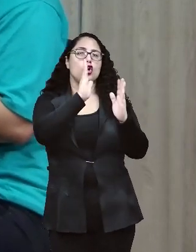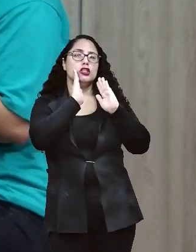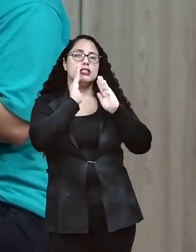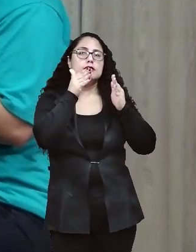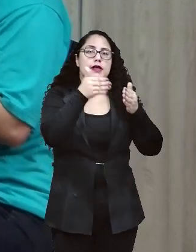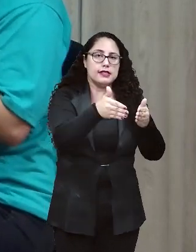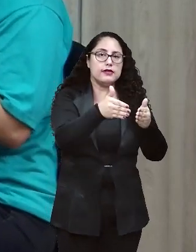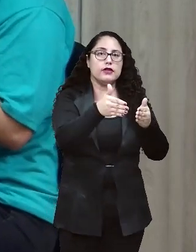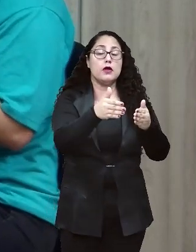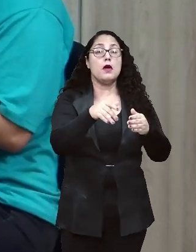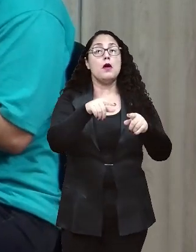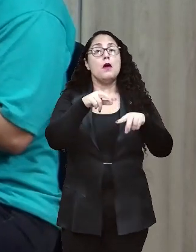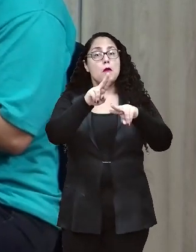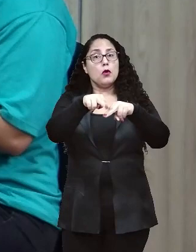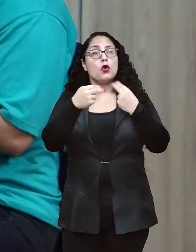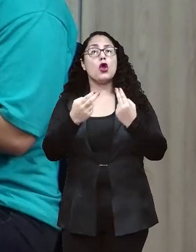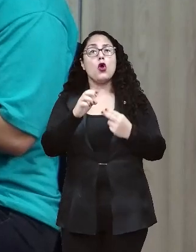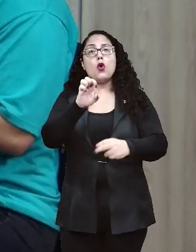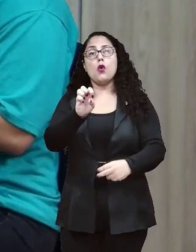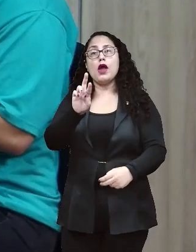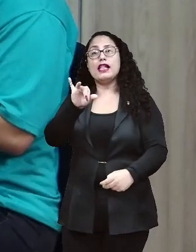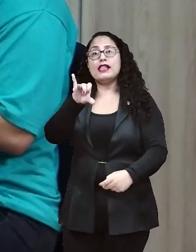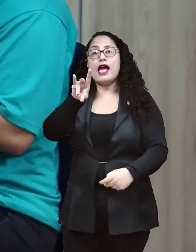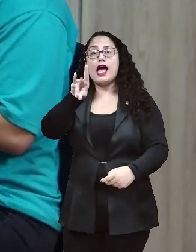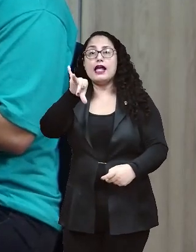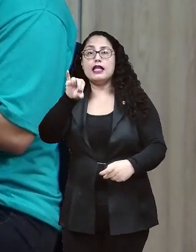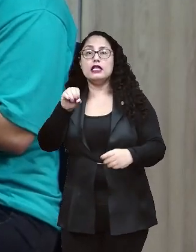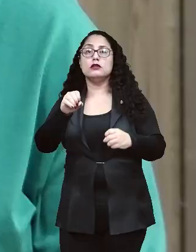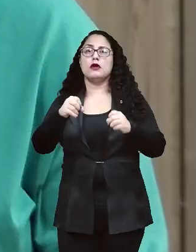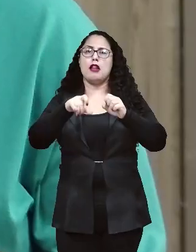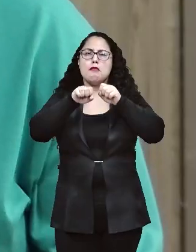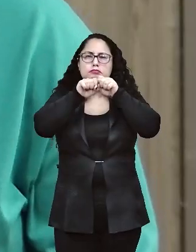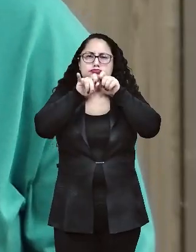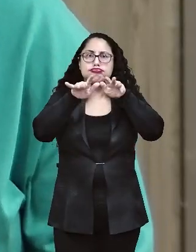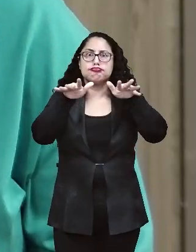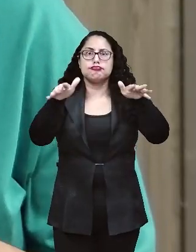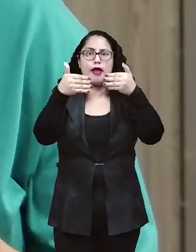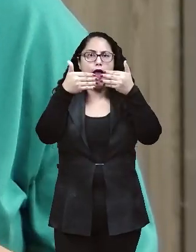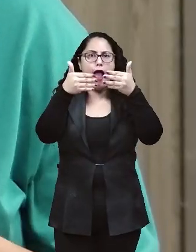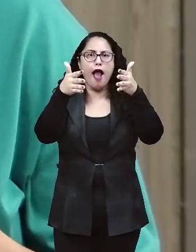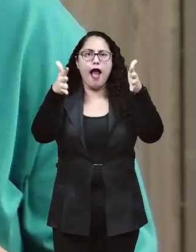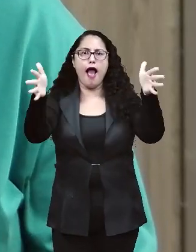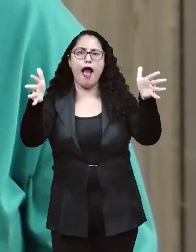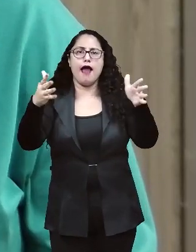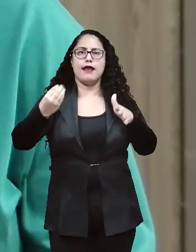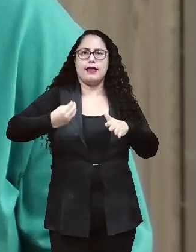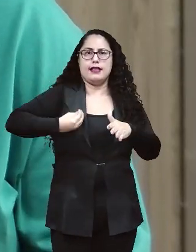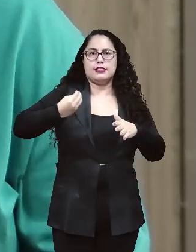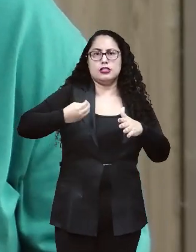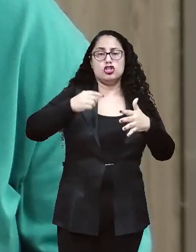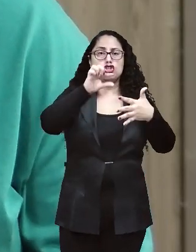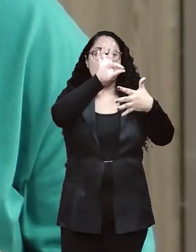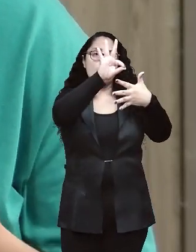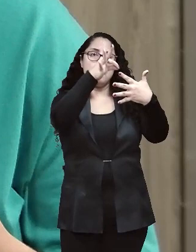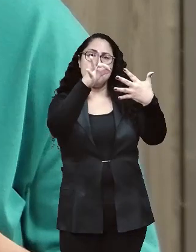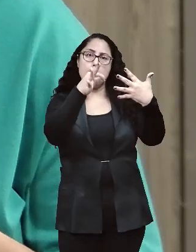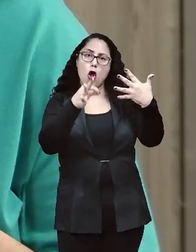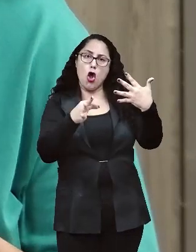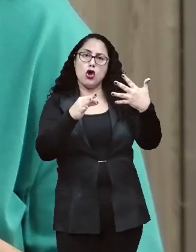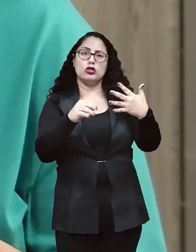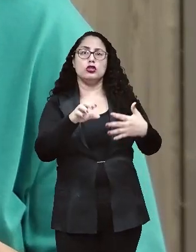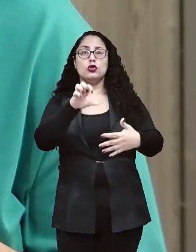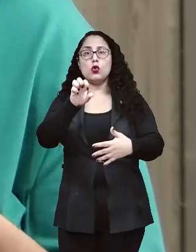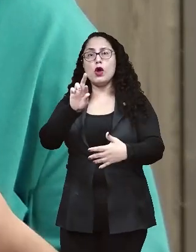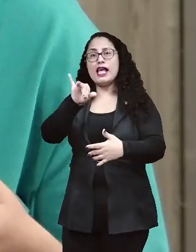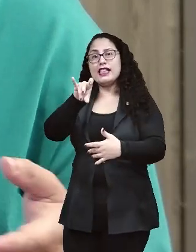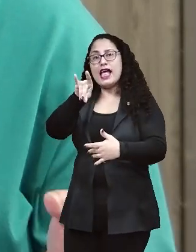Sim, exato. porque o etarismo é mais amplo, como vocês acabaram de apresentar aqui. Perfeito. Inclusive, existem hipóteses de o etarismo